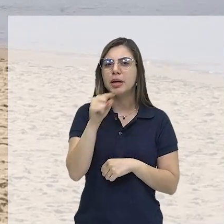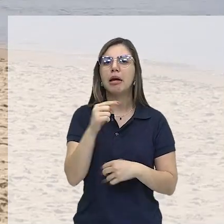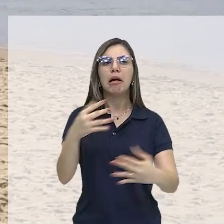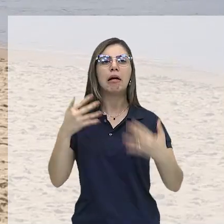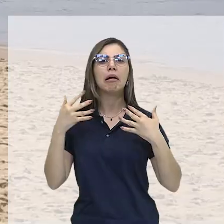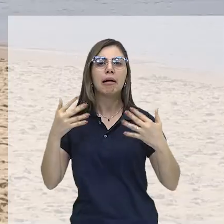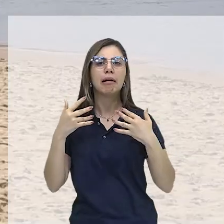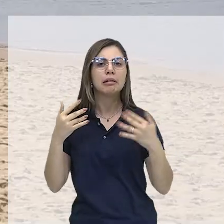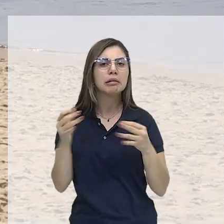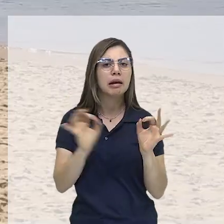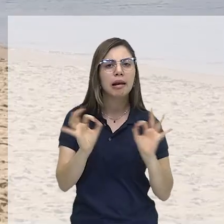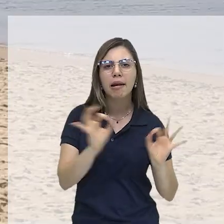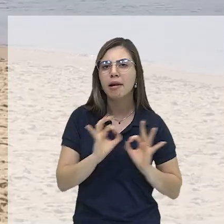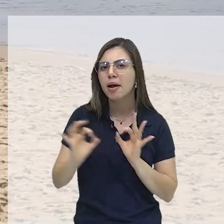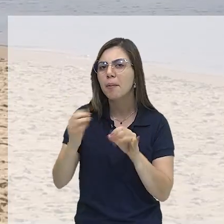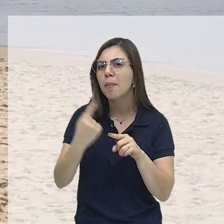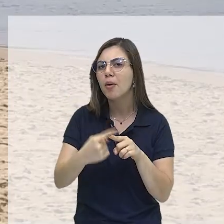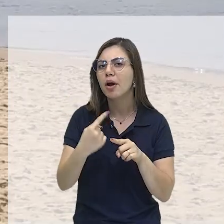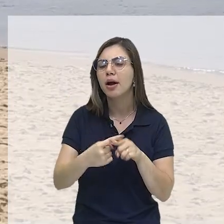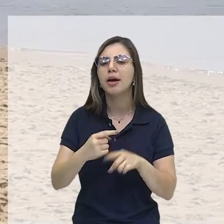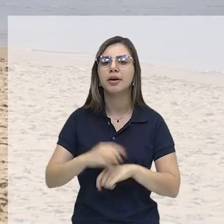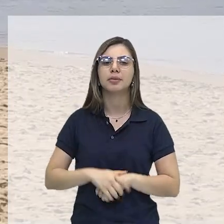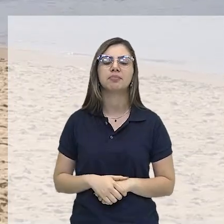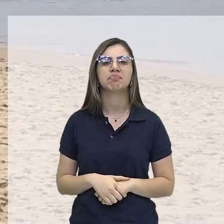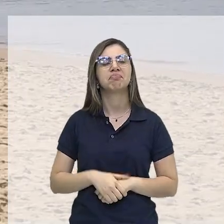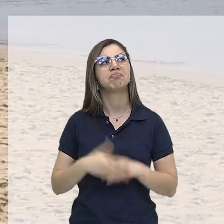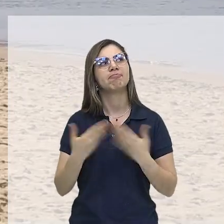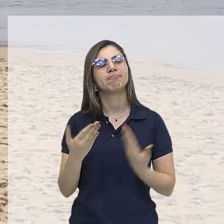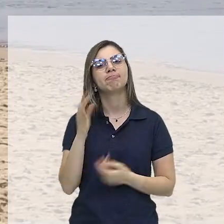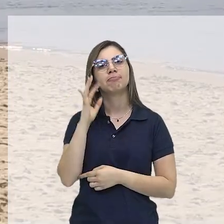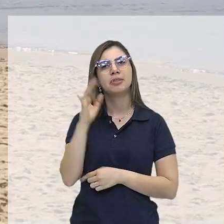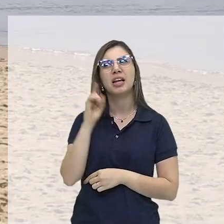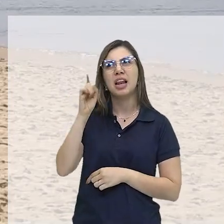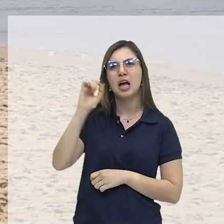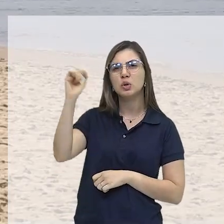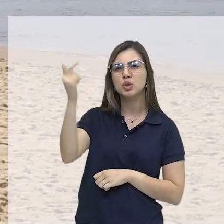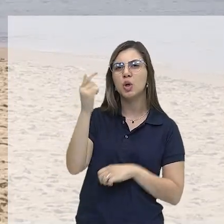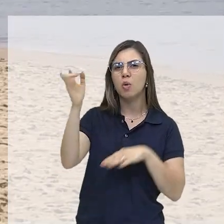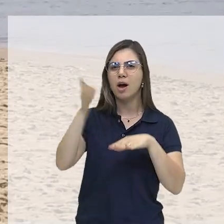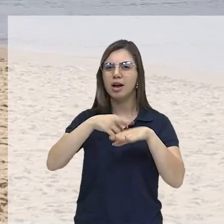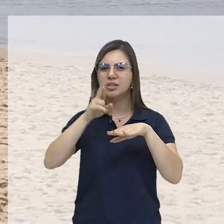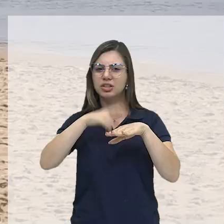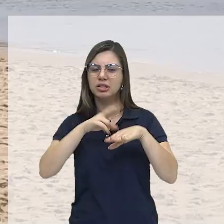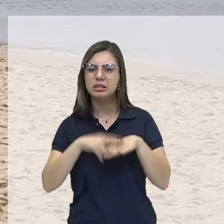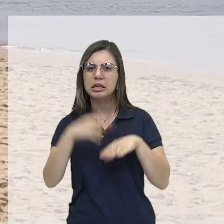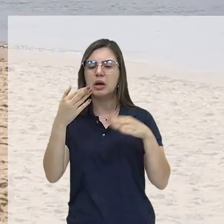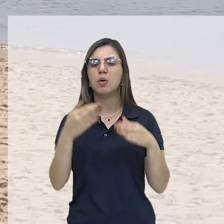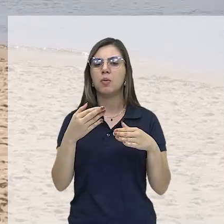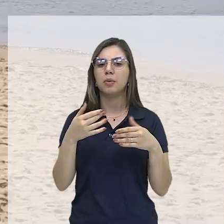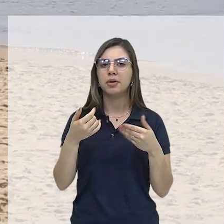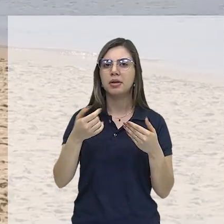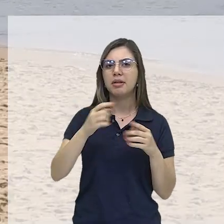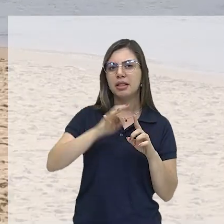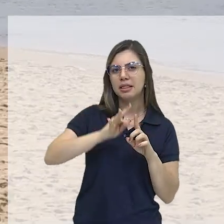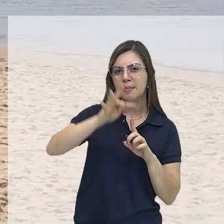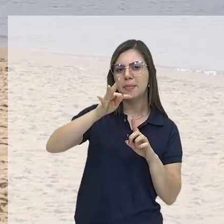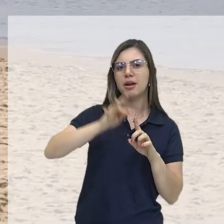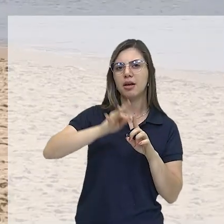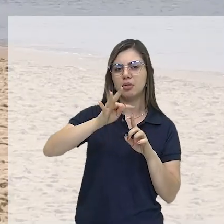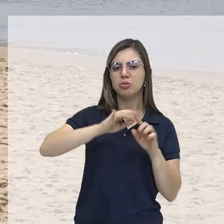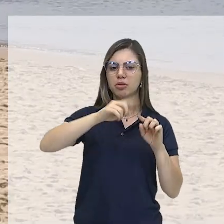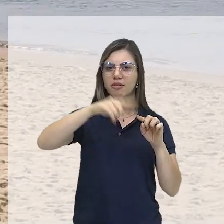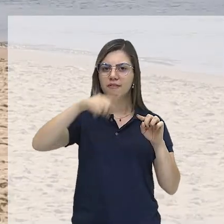Sul não está sentindo todo esse calor? Será que a intensidade da radiação do Sol e